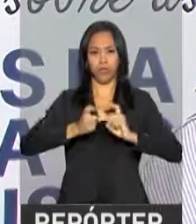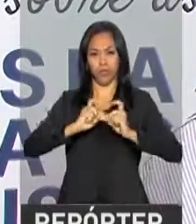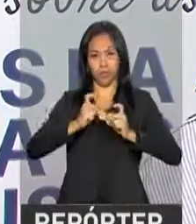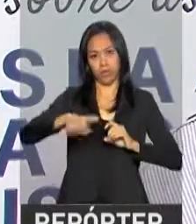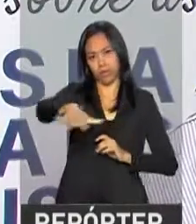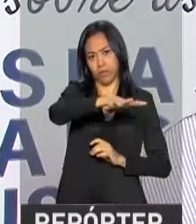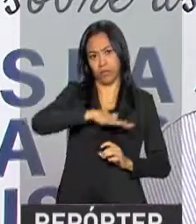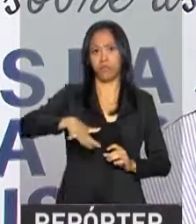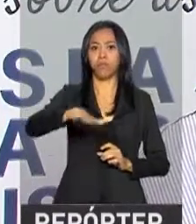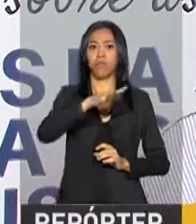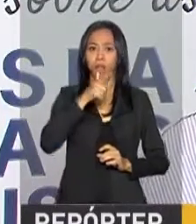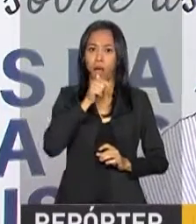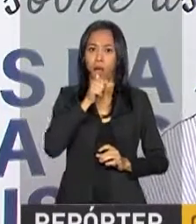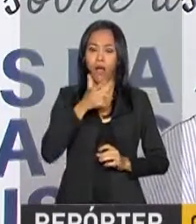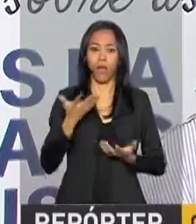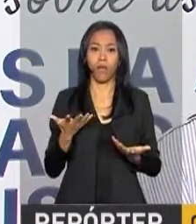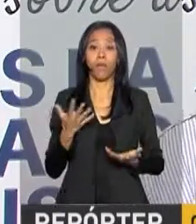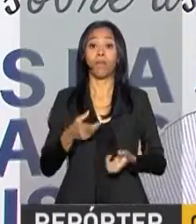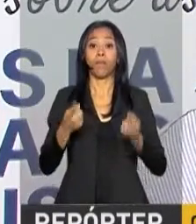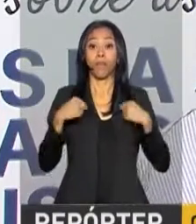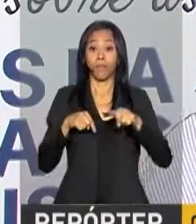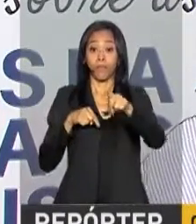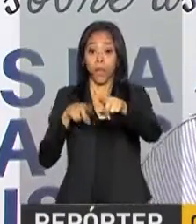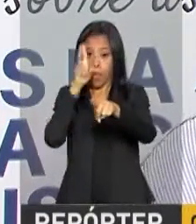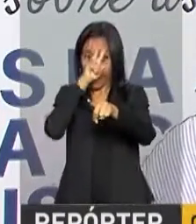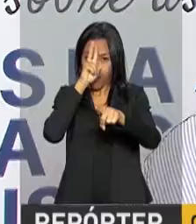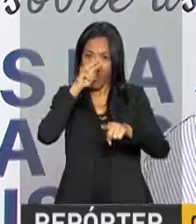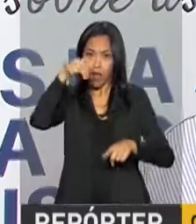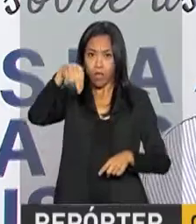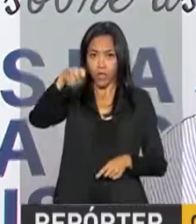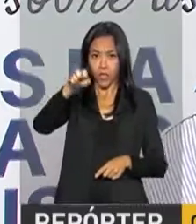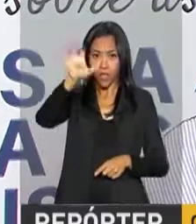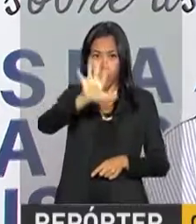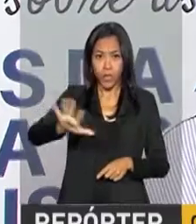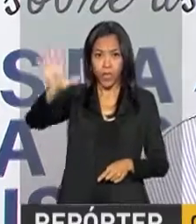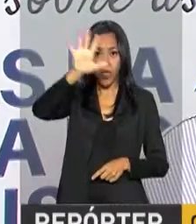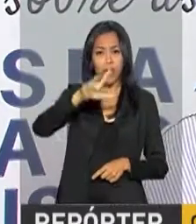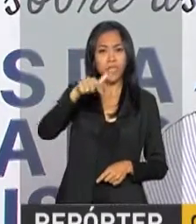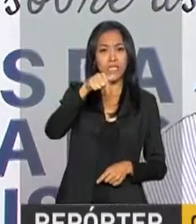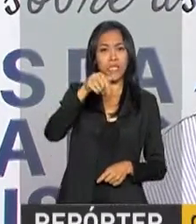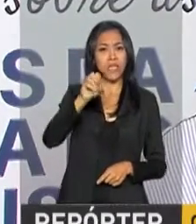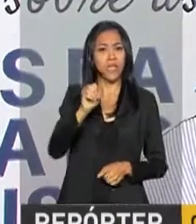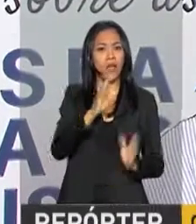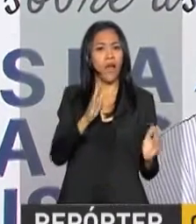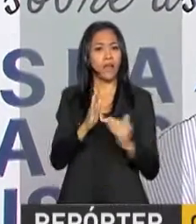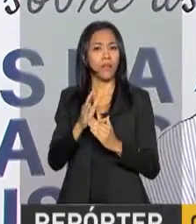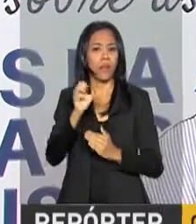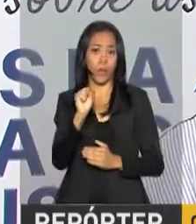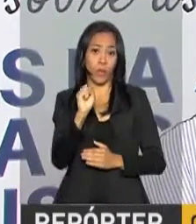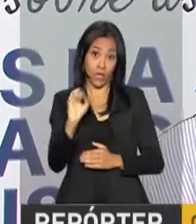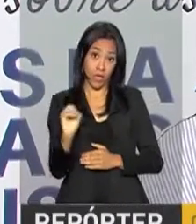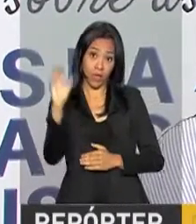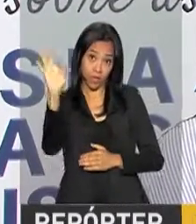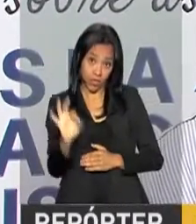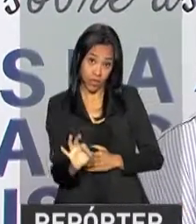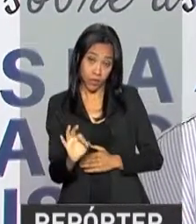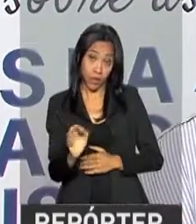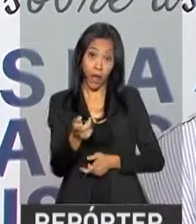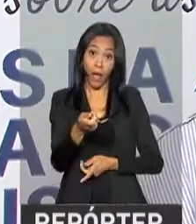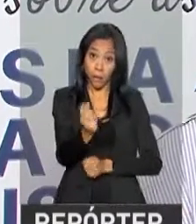tem que lembrar que no nordeste 70 até 80% a pesca é